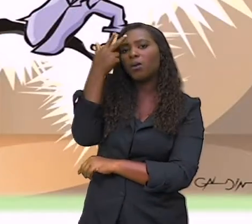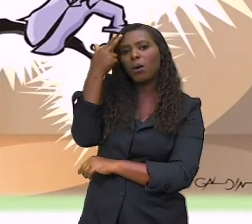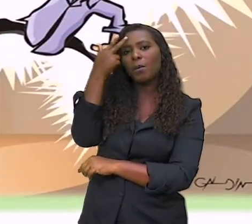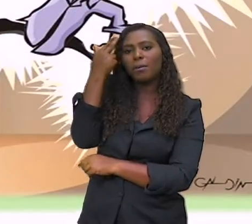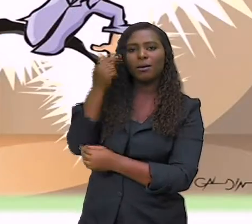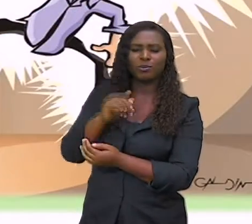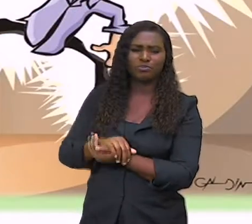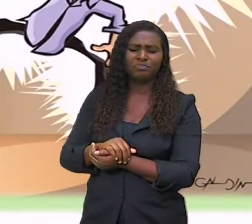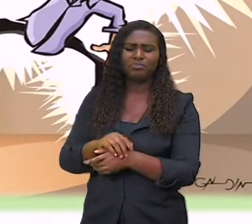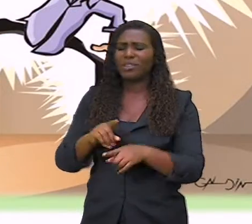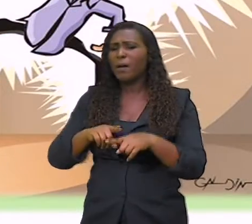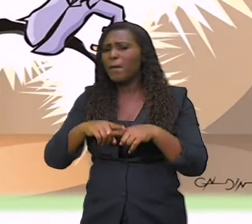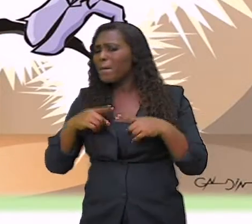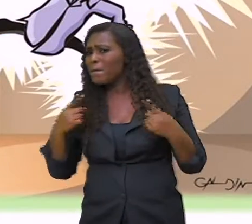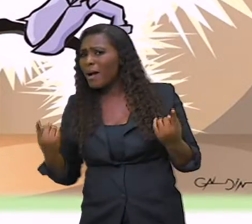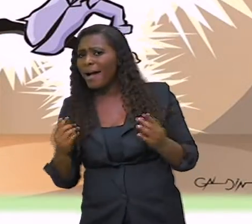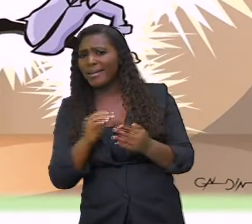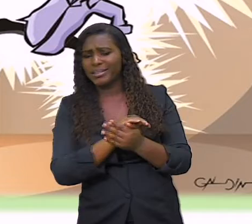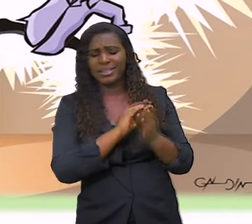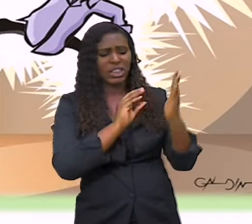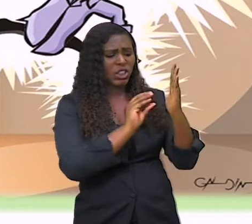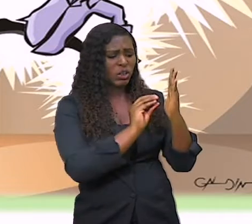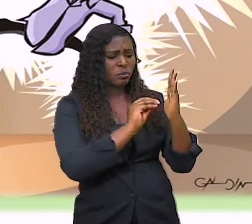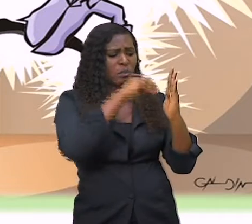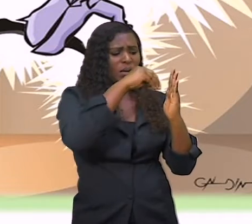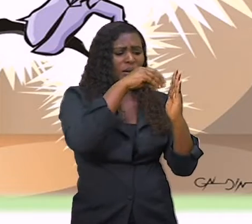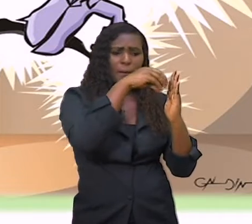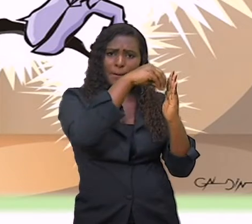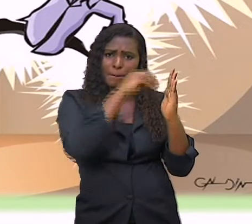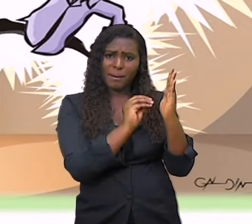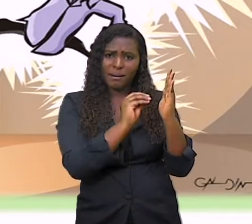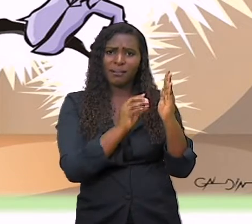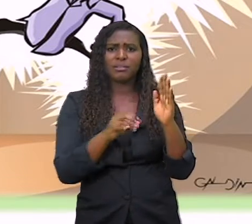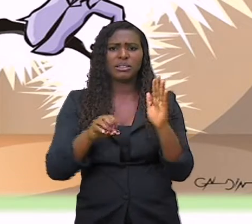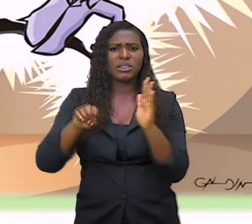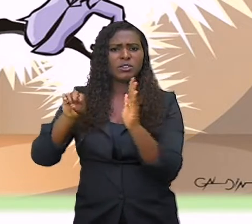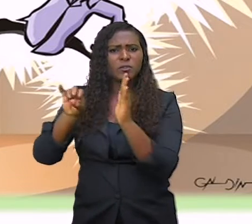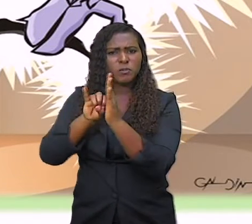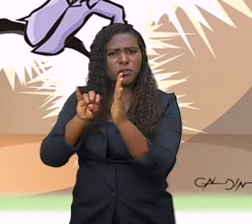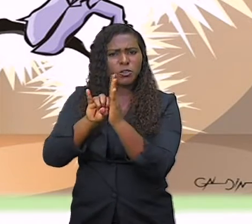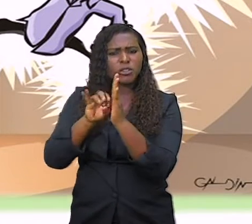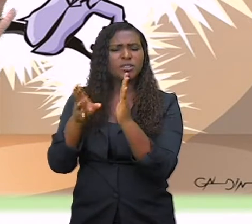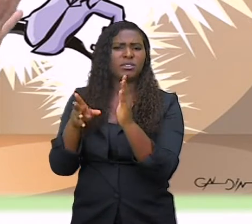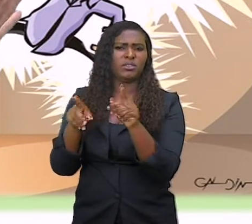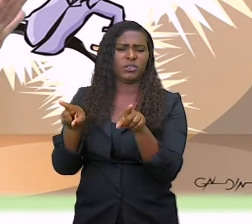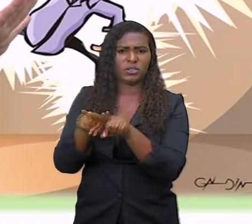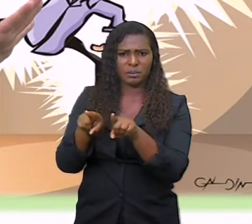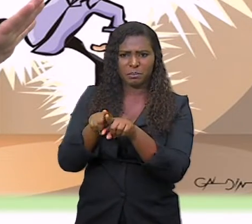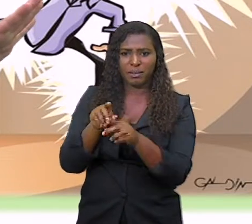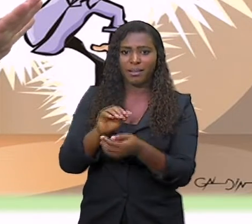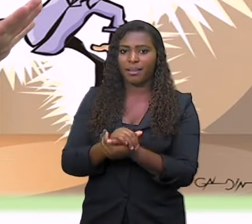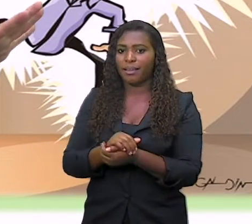de fusíveis, falamos de disjuntores, mas isso tudo está